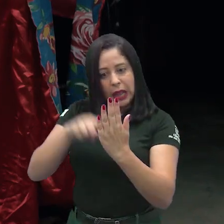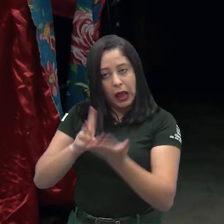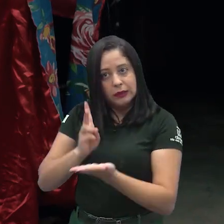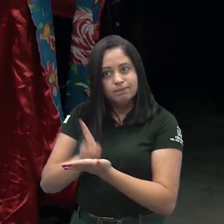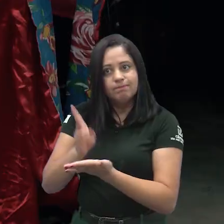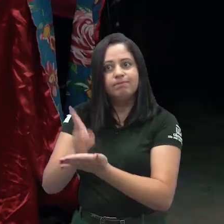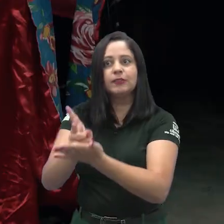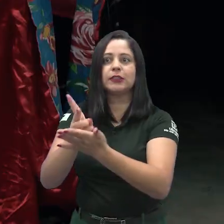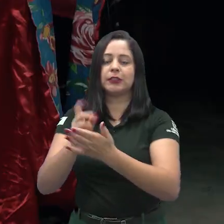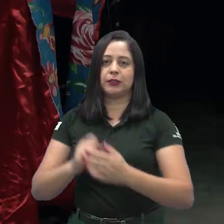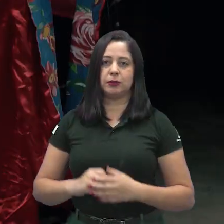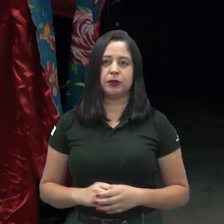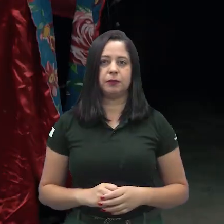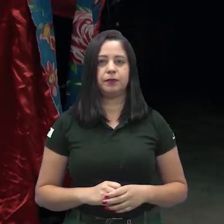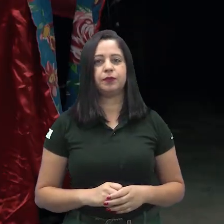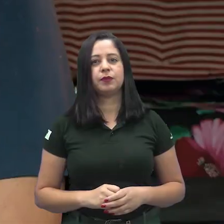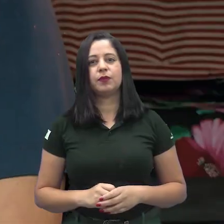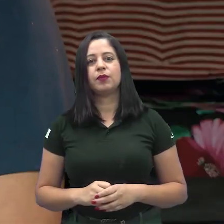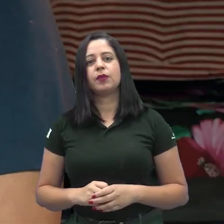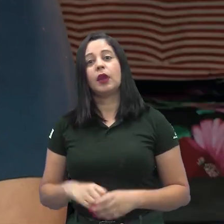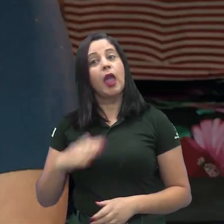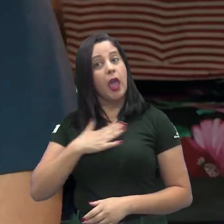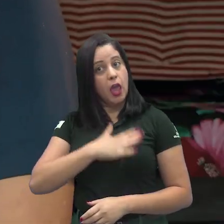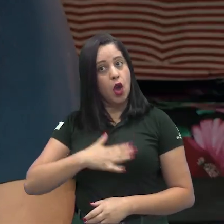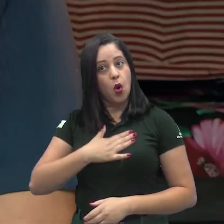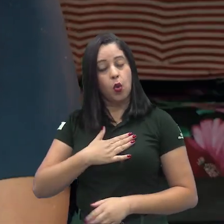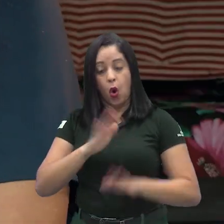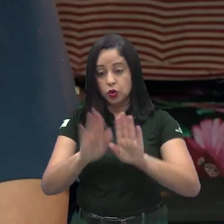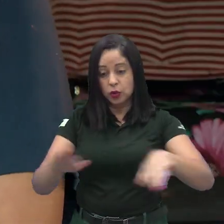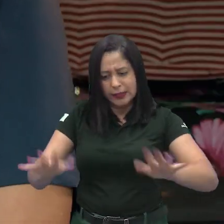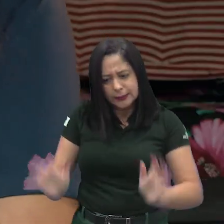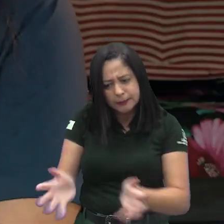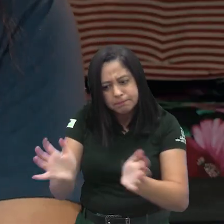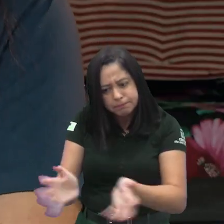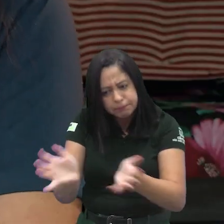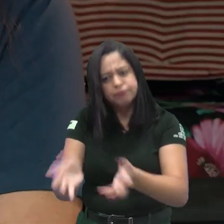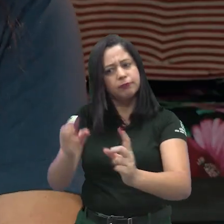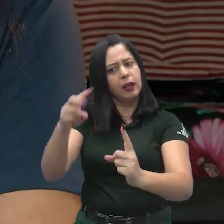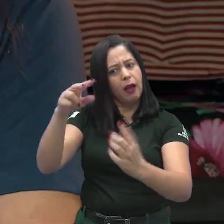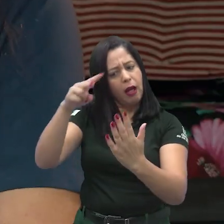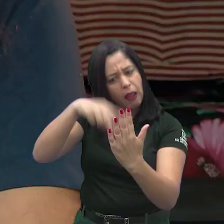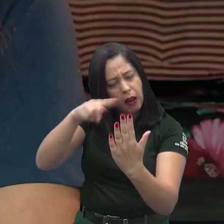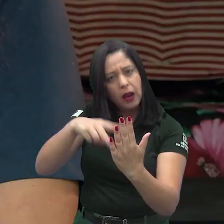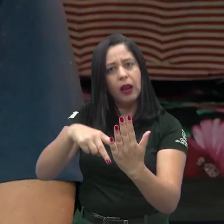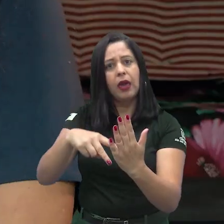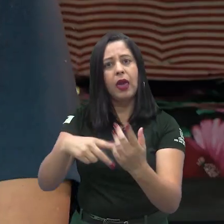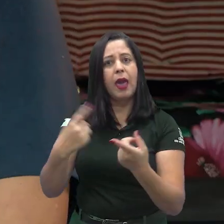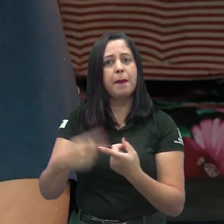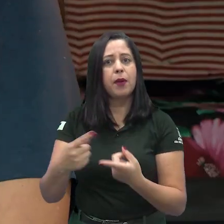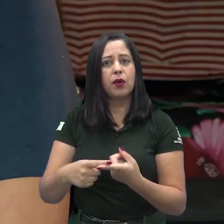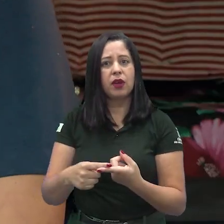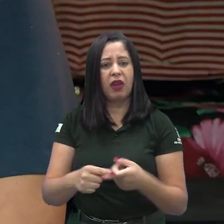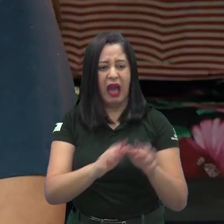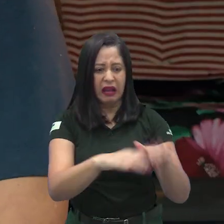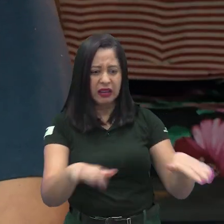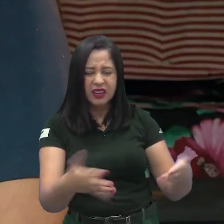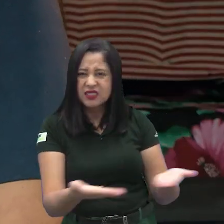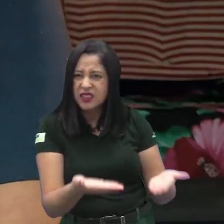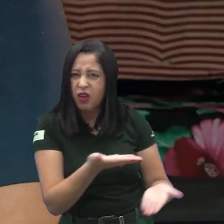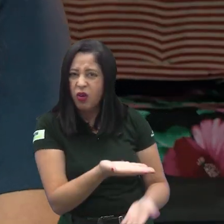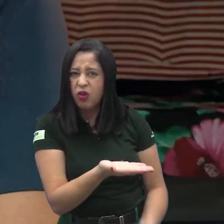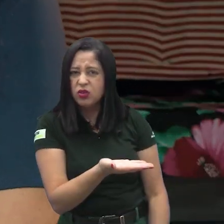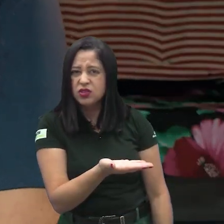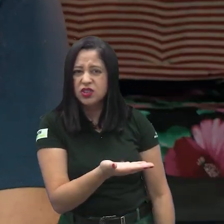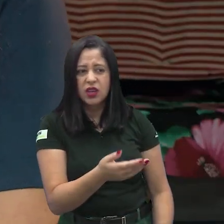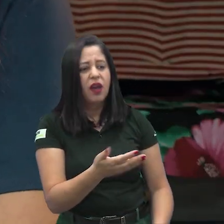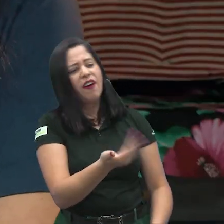é muito significativo. E eu gosto de estimular muito a leitura das crianças, porque você pega hoje essa